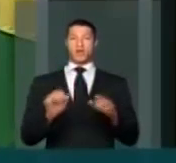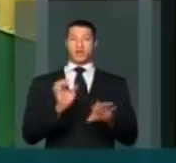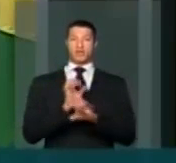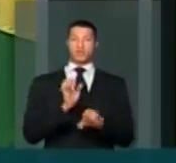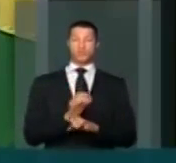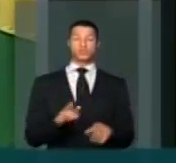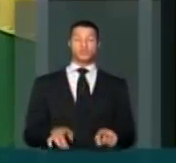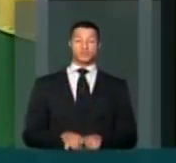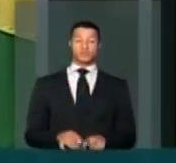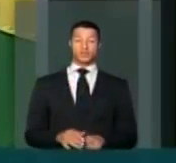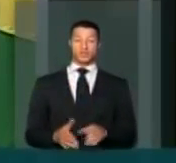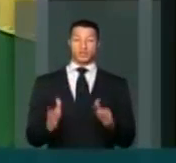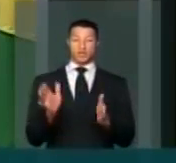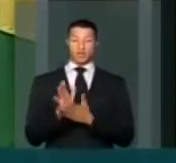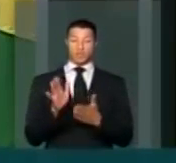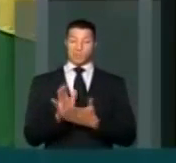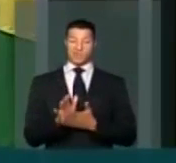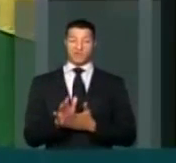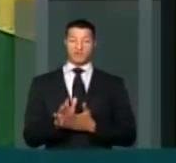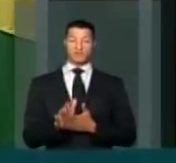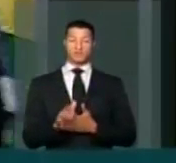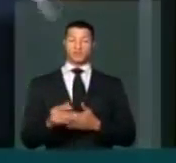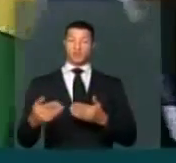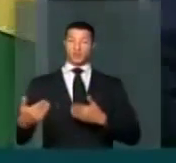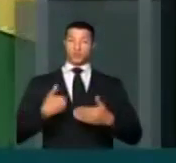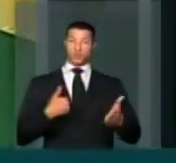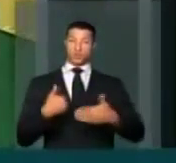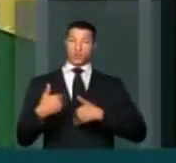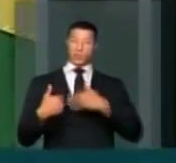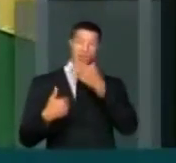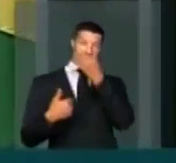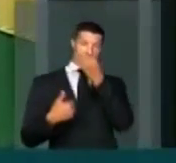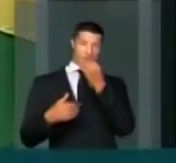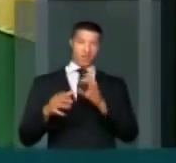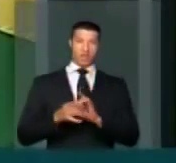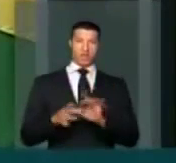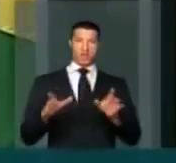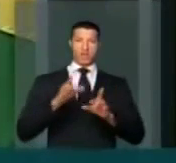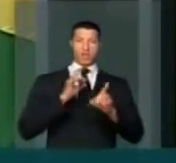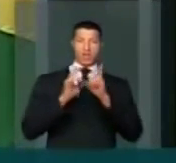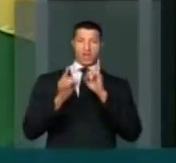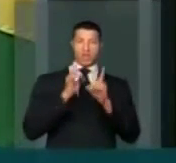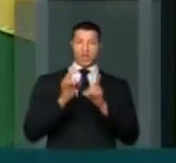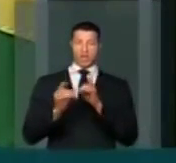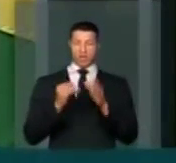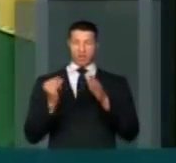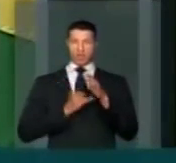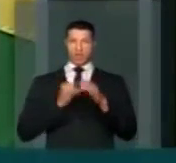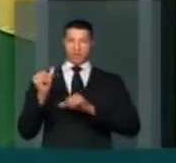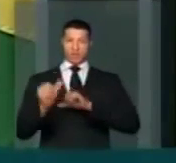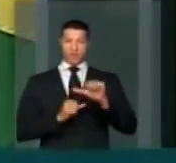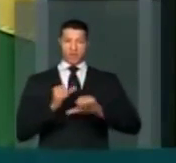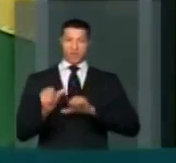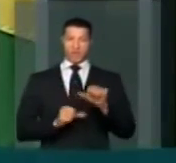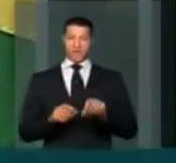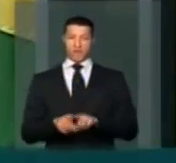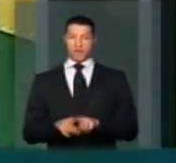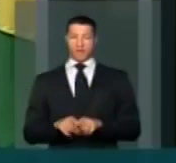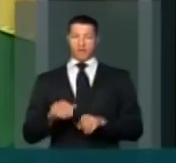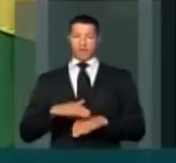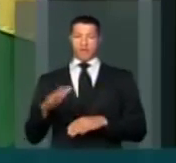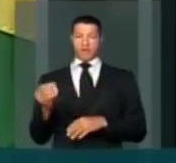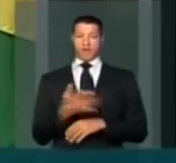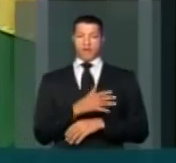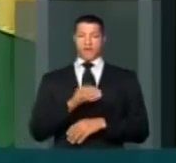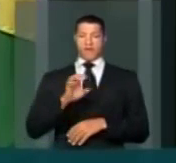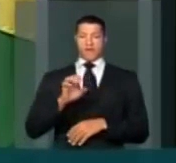executivo. A propósito, na contramão de sua reiterada disposição ao diálogo como instrumento de mudanças, e tão logo amainou